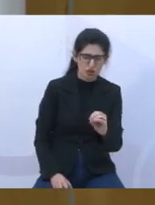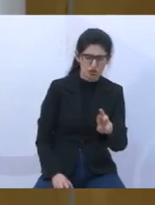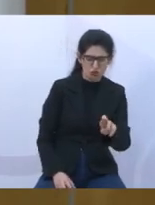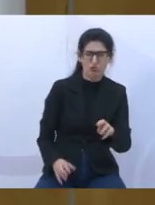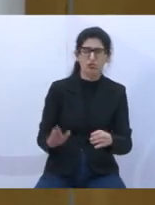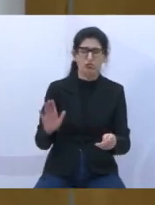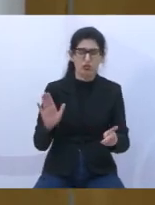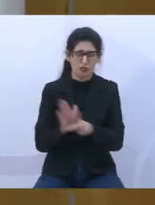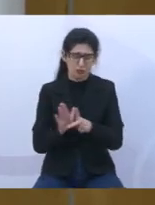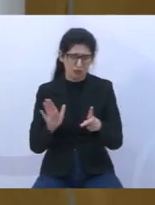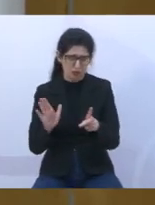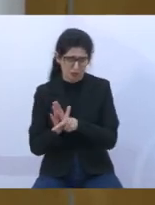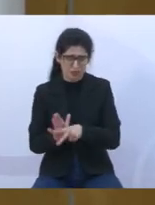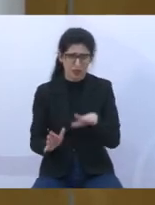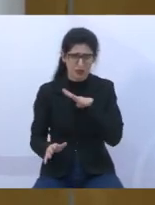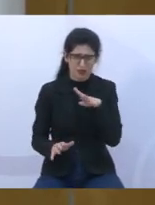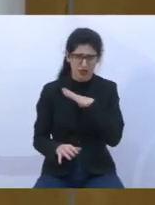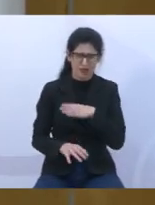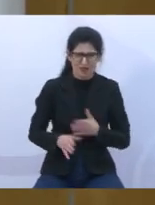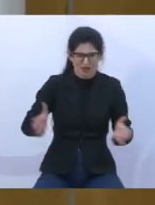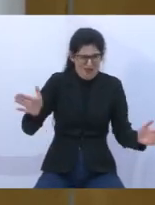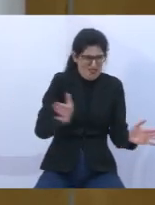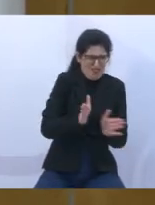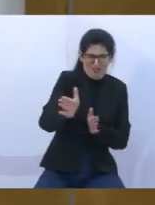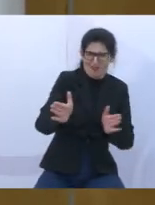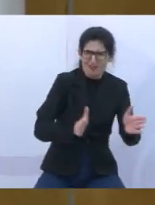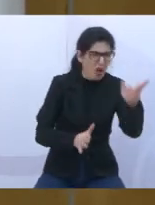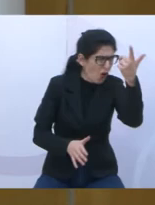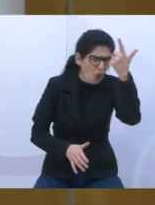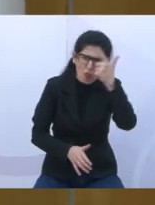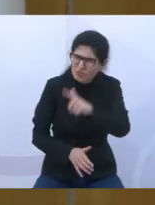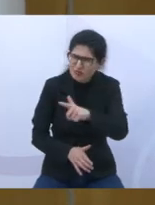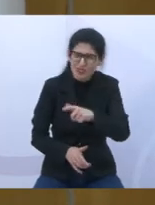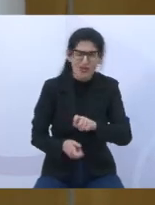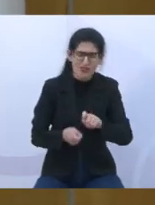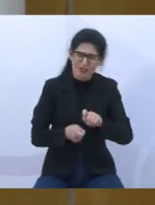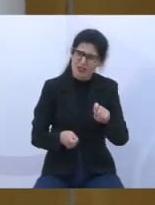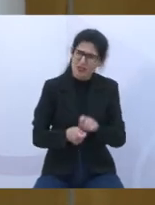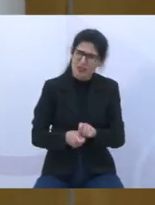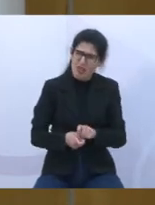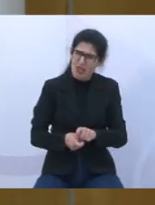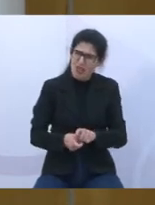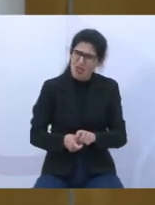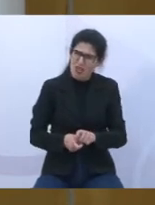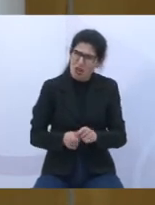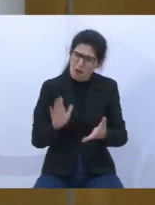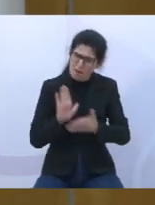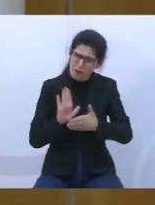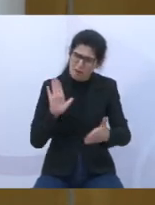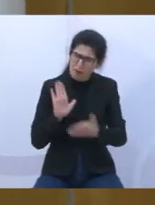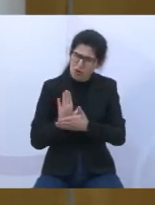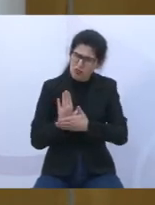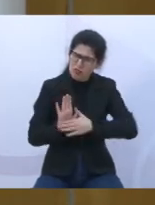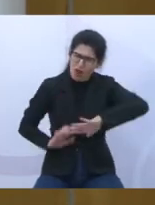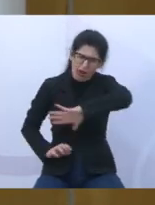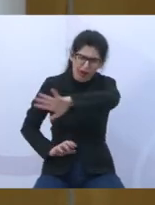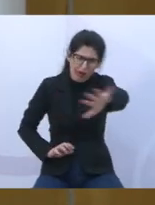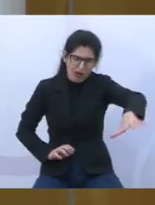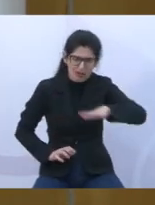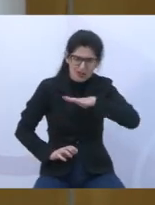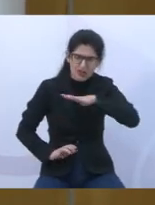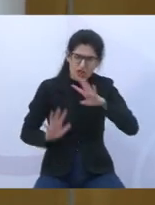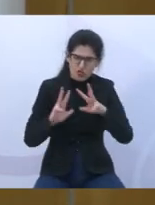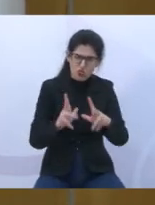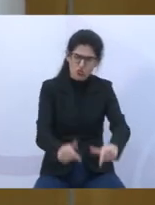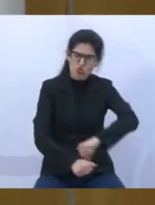e se atual administração não conseguiu acabar fazer o plano diretor então o que acontece e